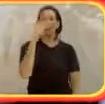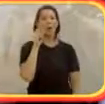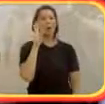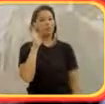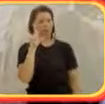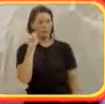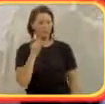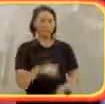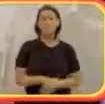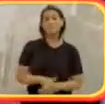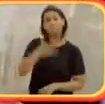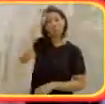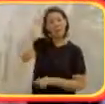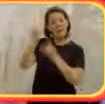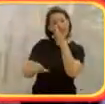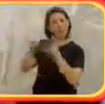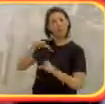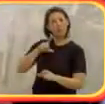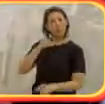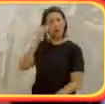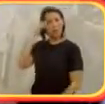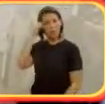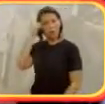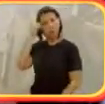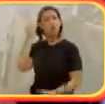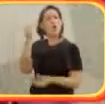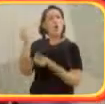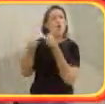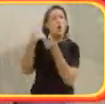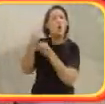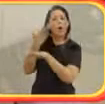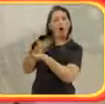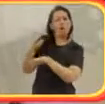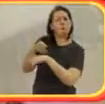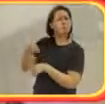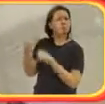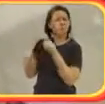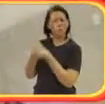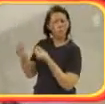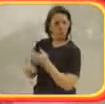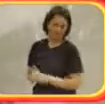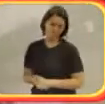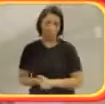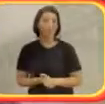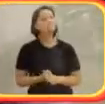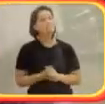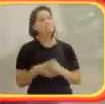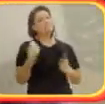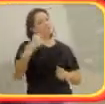pessoas que têm a síndrome de Down, como é que faz de ter essa prática toda? Ah, tem que treinar todo